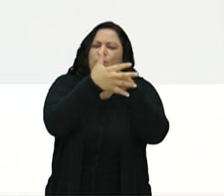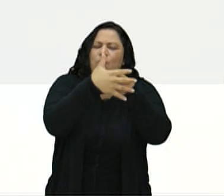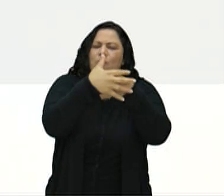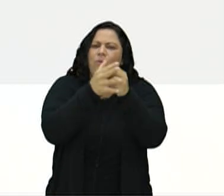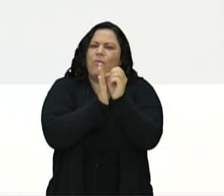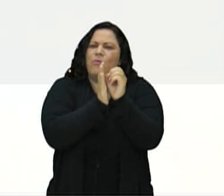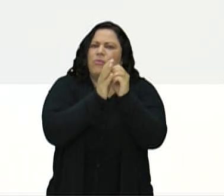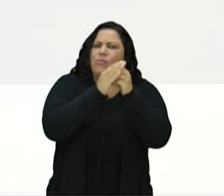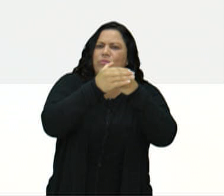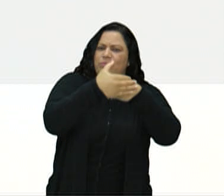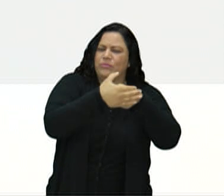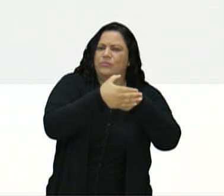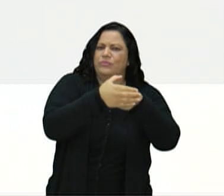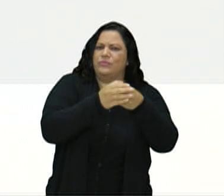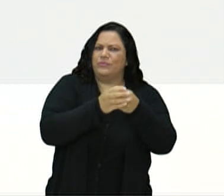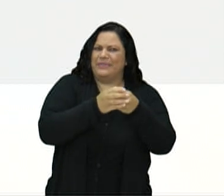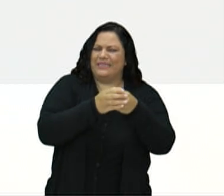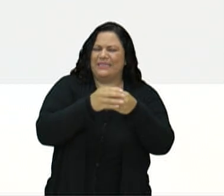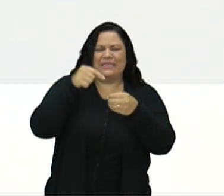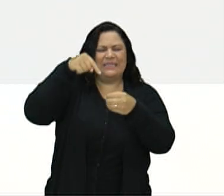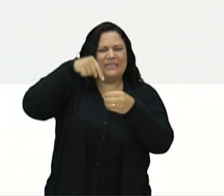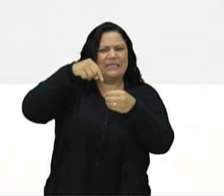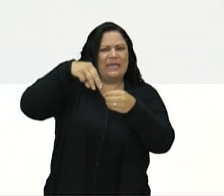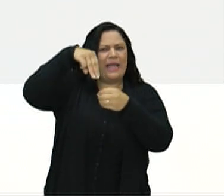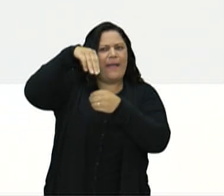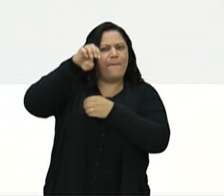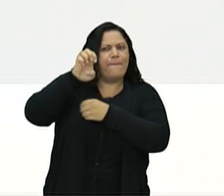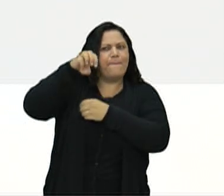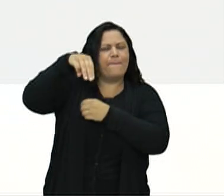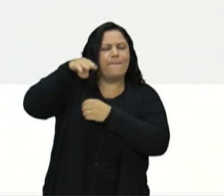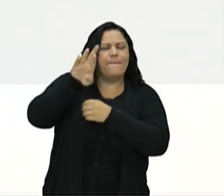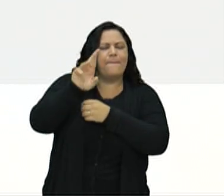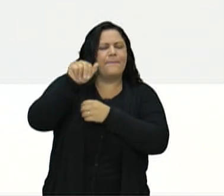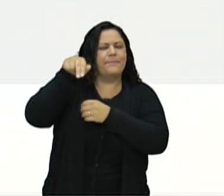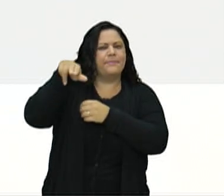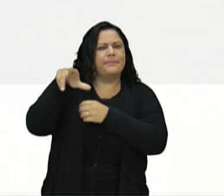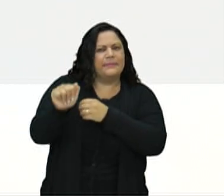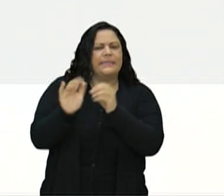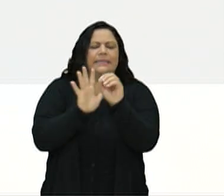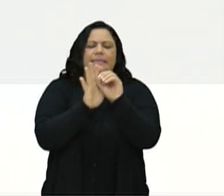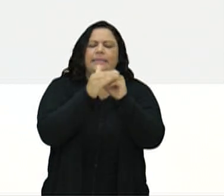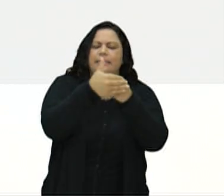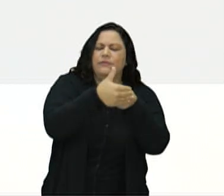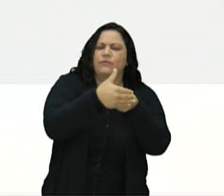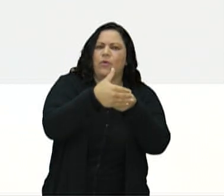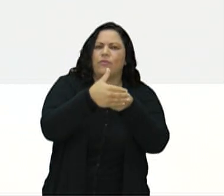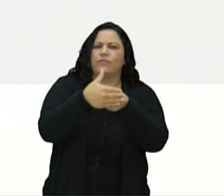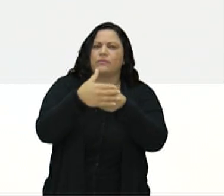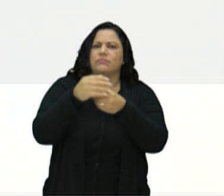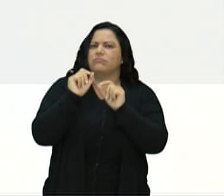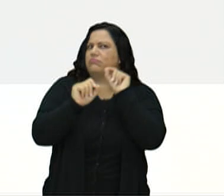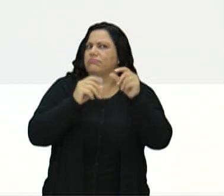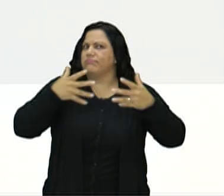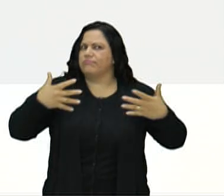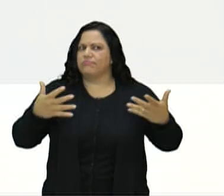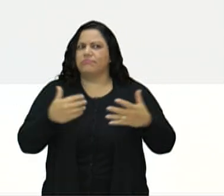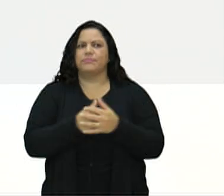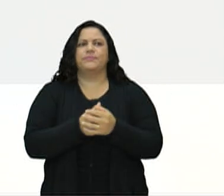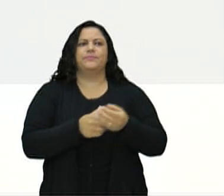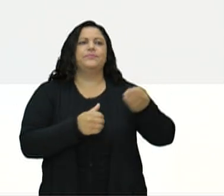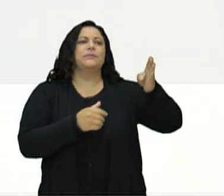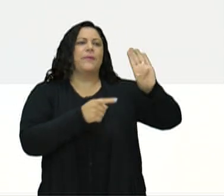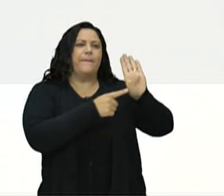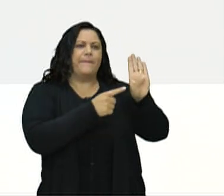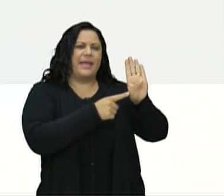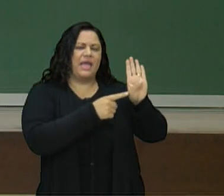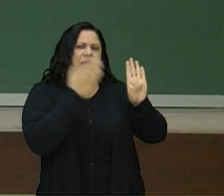para o nucléolo? Pensa lá. Não é visível no núcleo interfásico. Quando a célula está em intérfase, o nucléolo